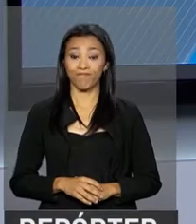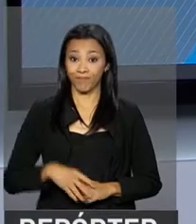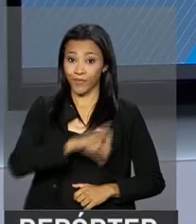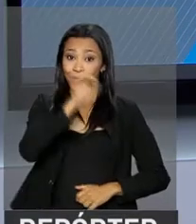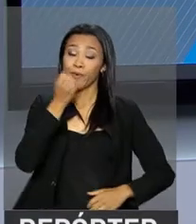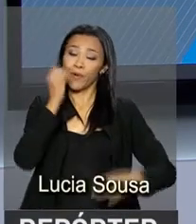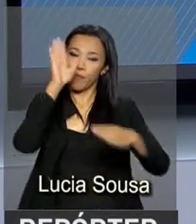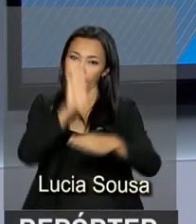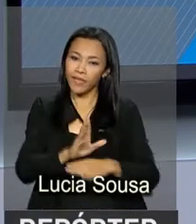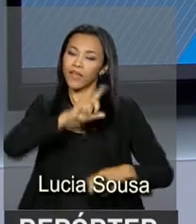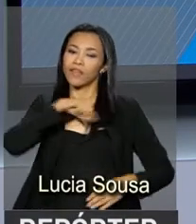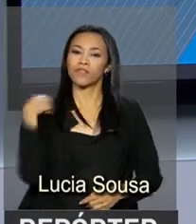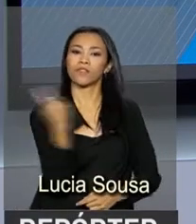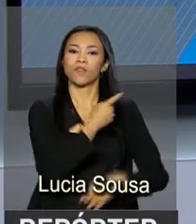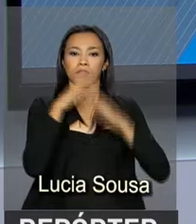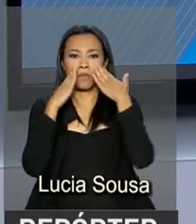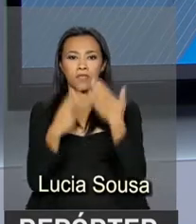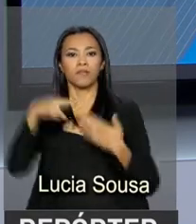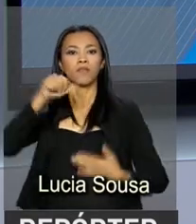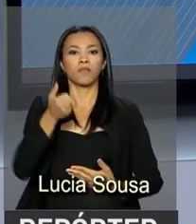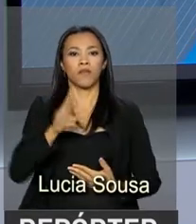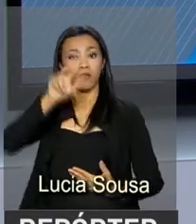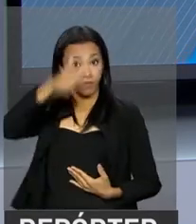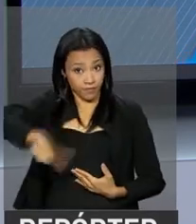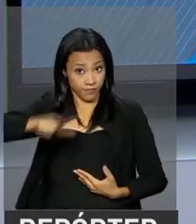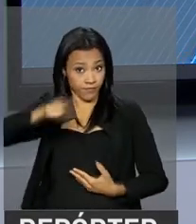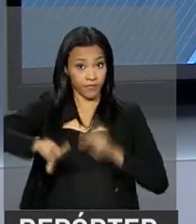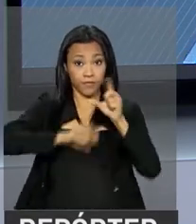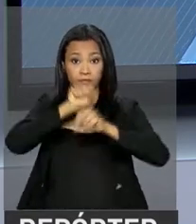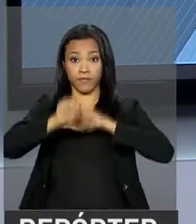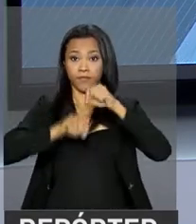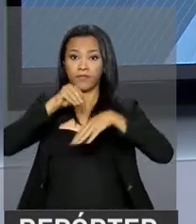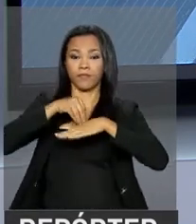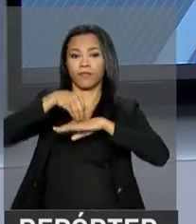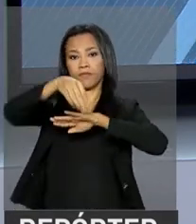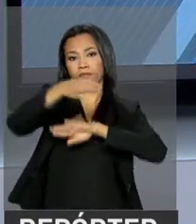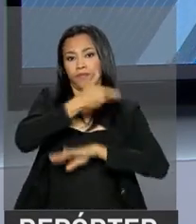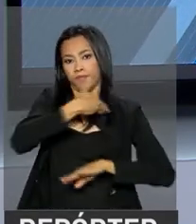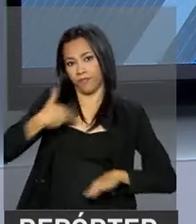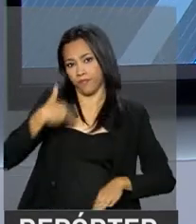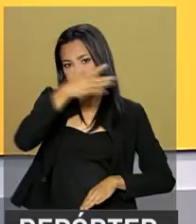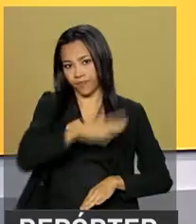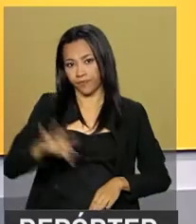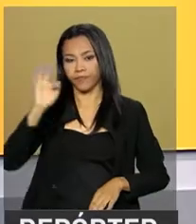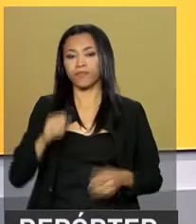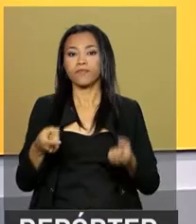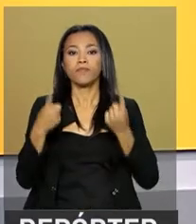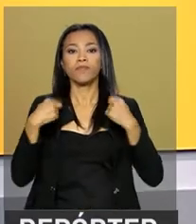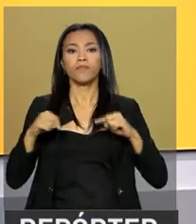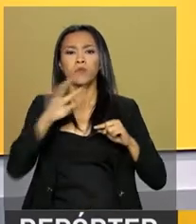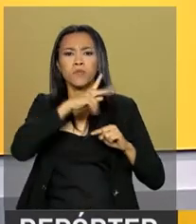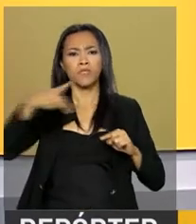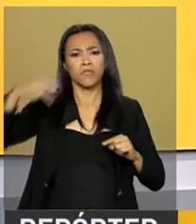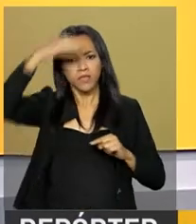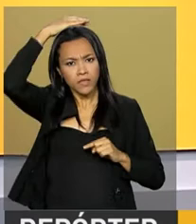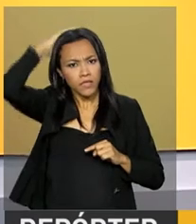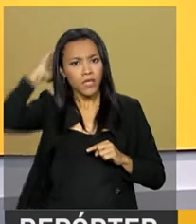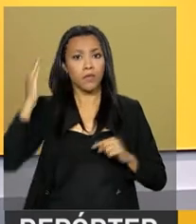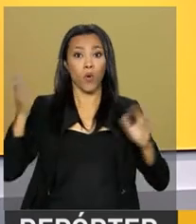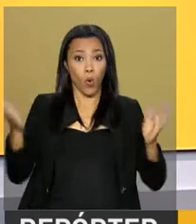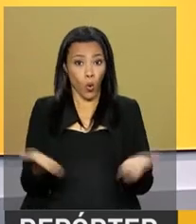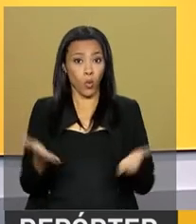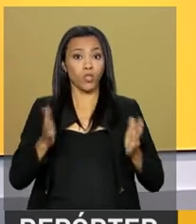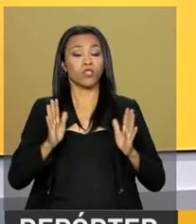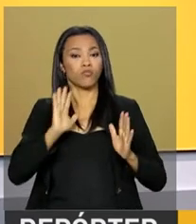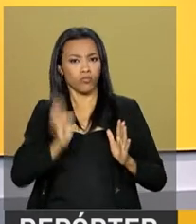Olá, boa tarde. Estamos de volta com o repórter NBR e as notícias do governo federal. O presidente Michel Temer participou hoje em